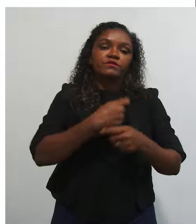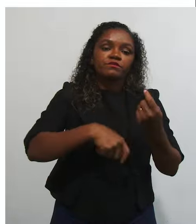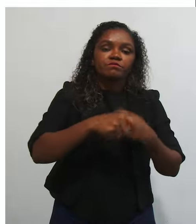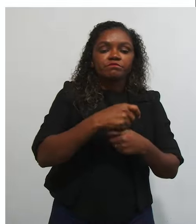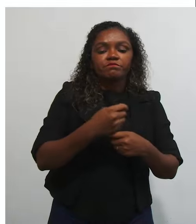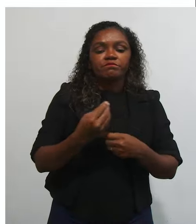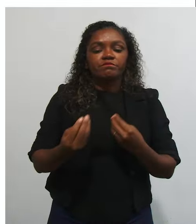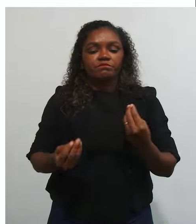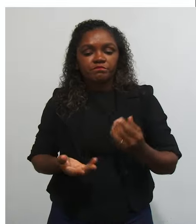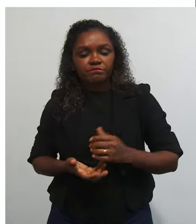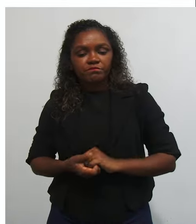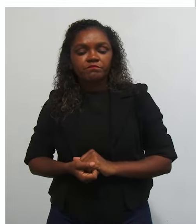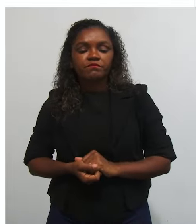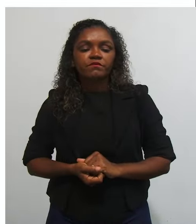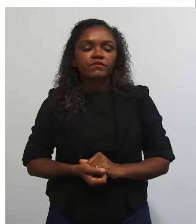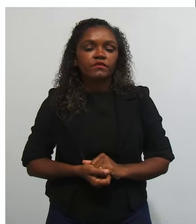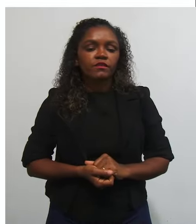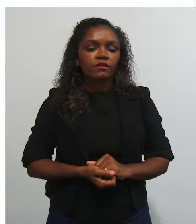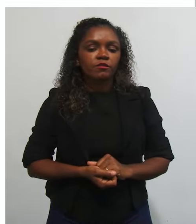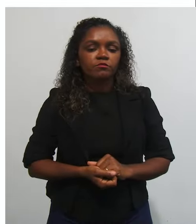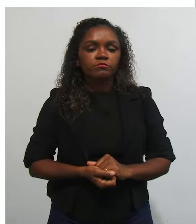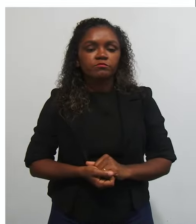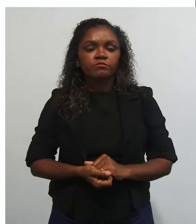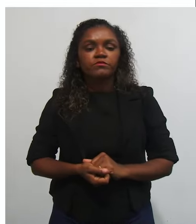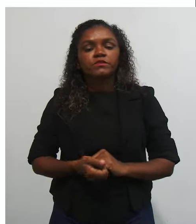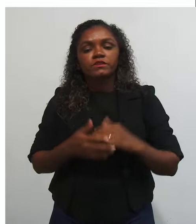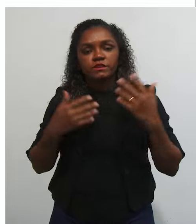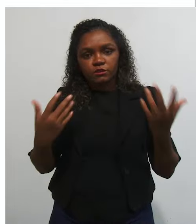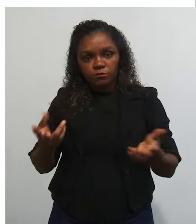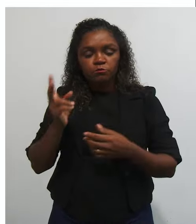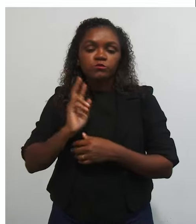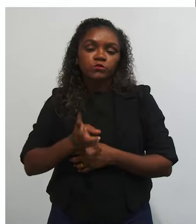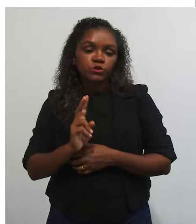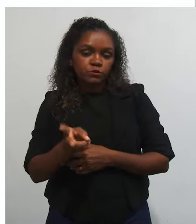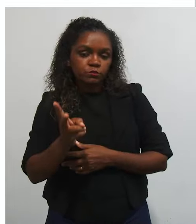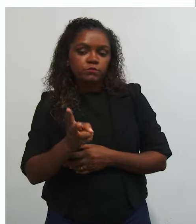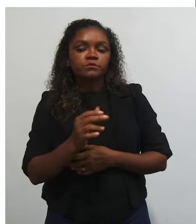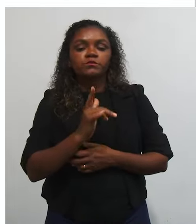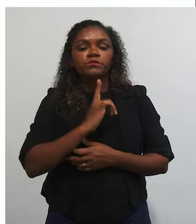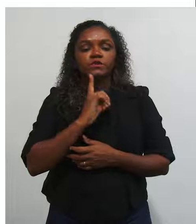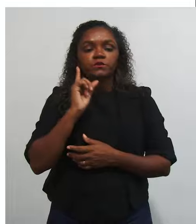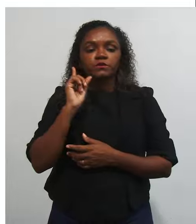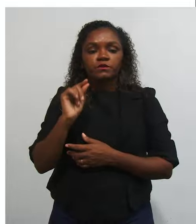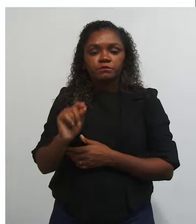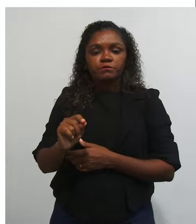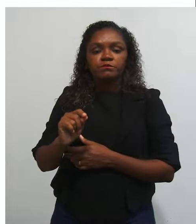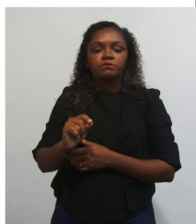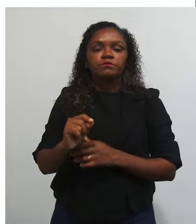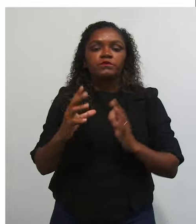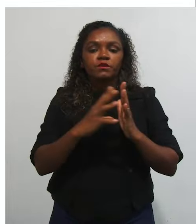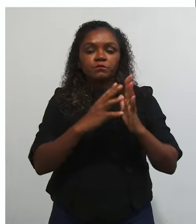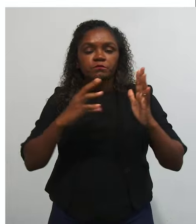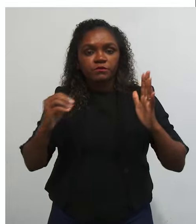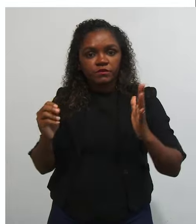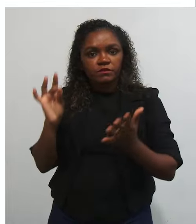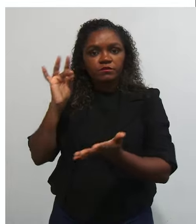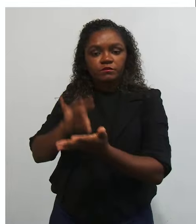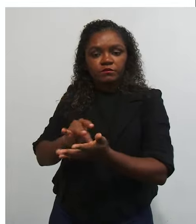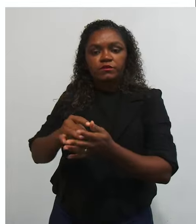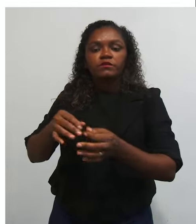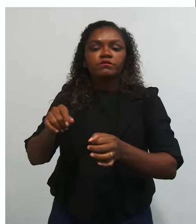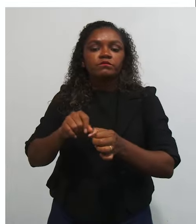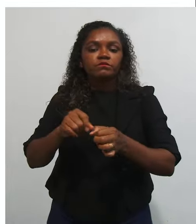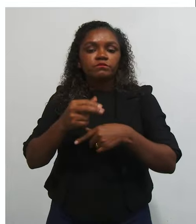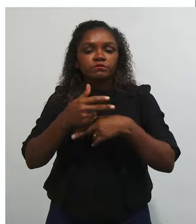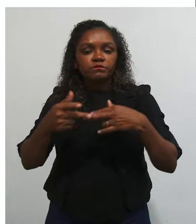de contingência. Bom, continuando aqui, nós temos a classificação por modalidade de aplicação. Por que é